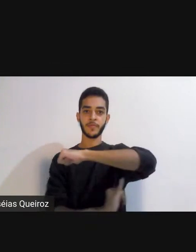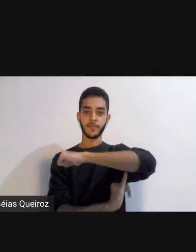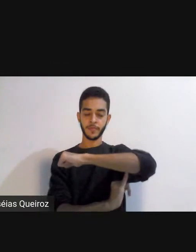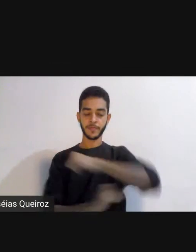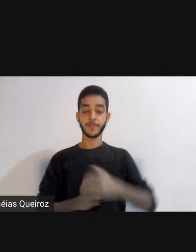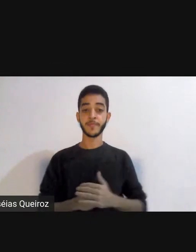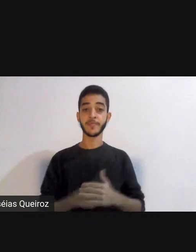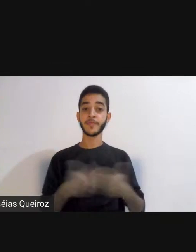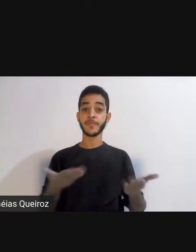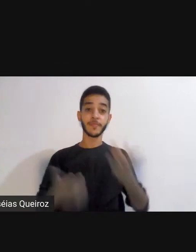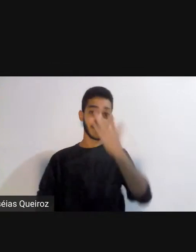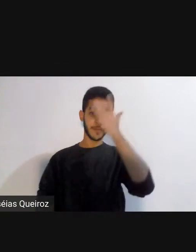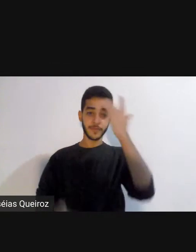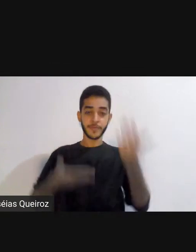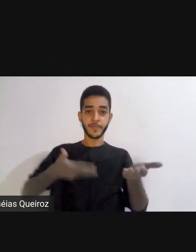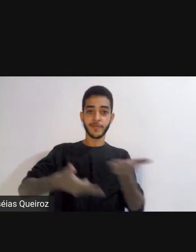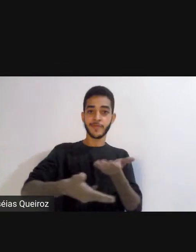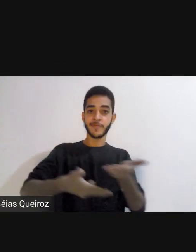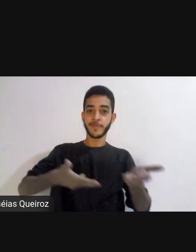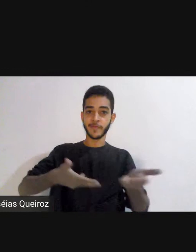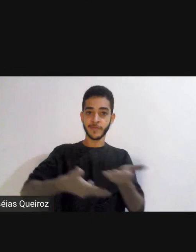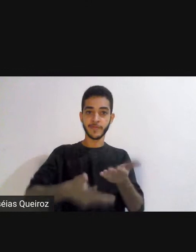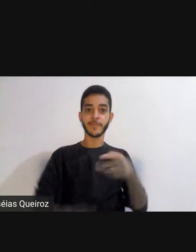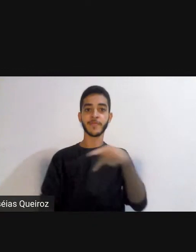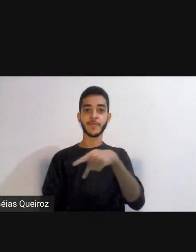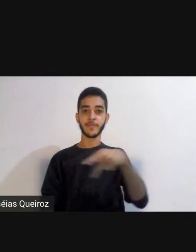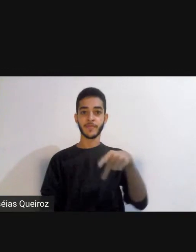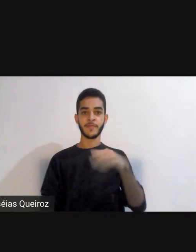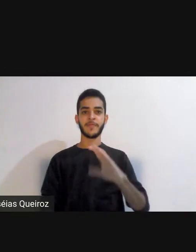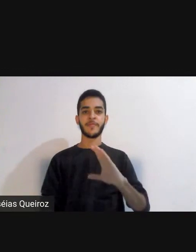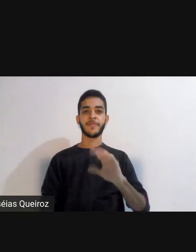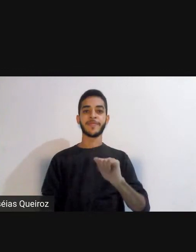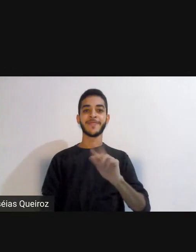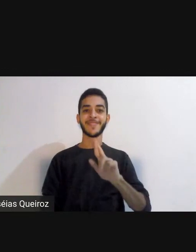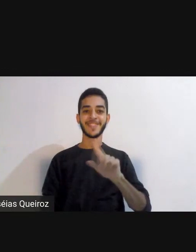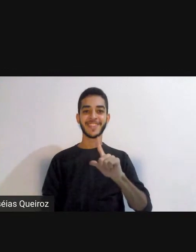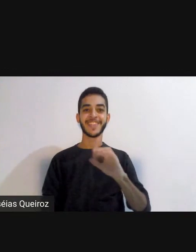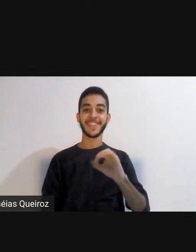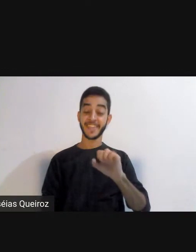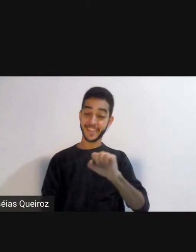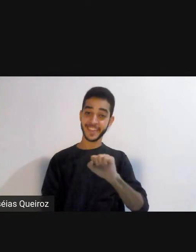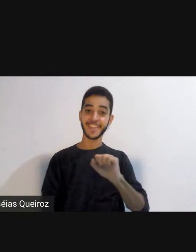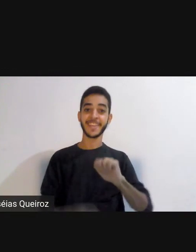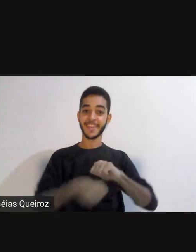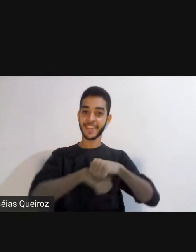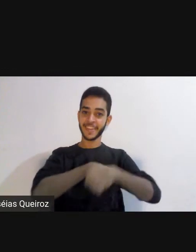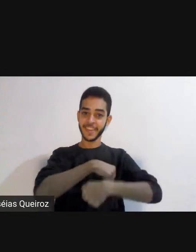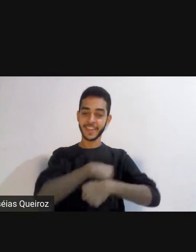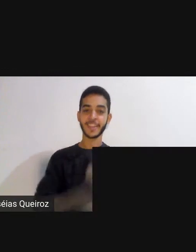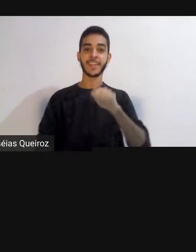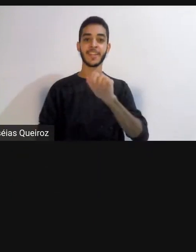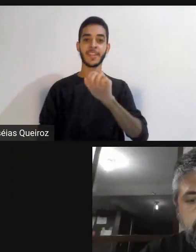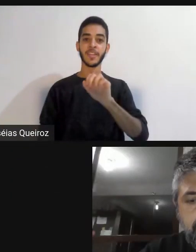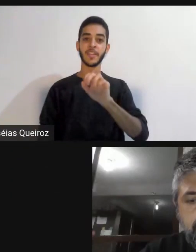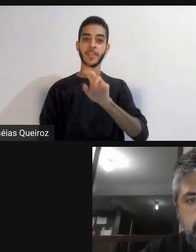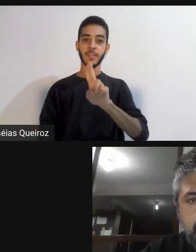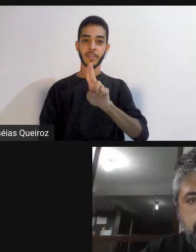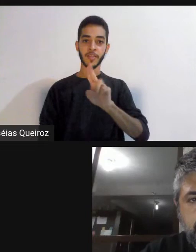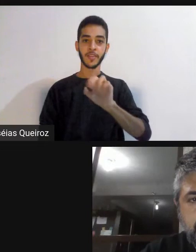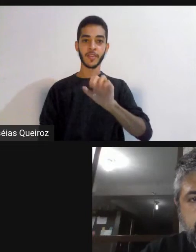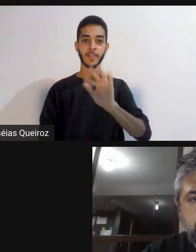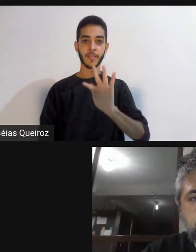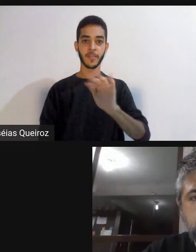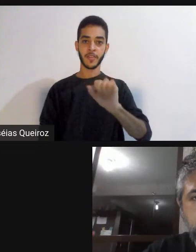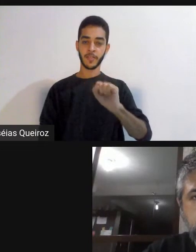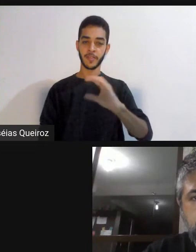debate, desta palestra, será feita pelo professor Carlos Henrique Gomes, da Universidade Federal de Santa Catarina, do